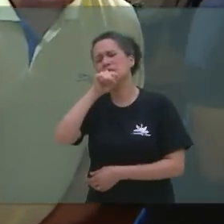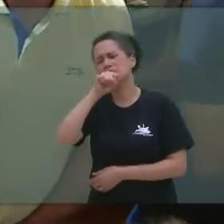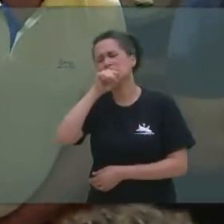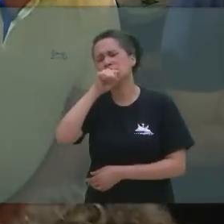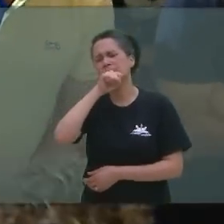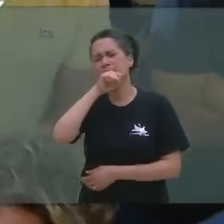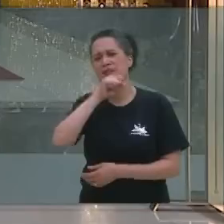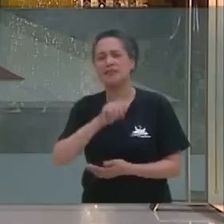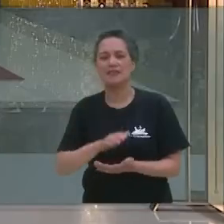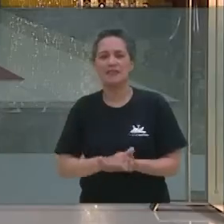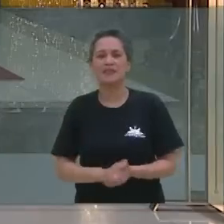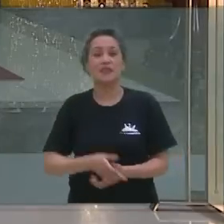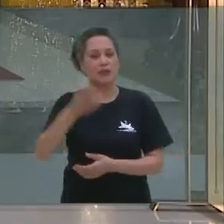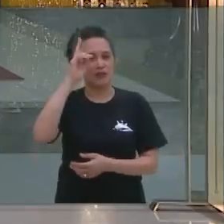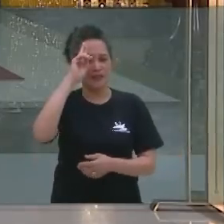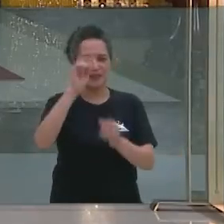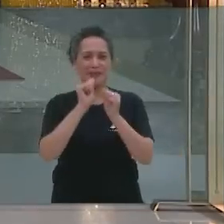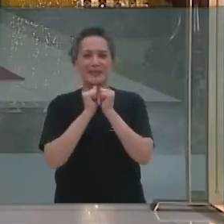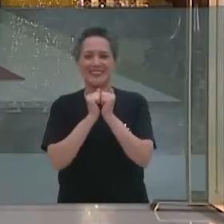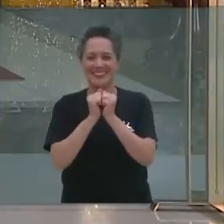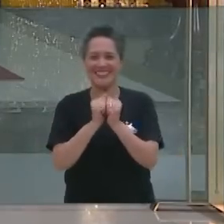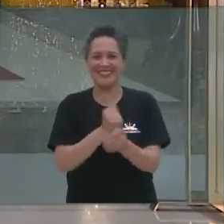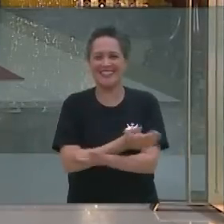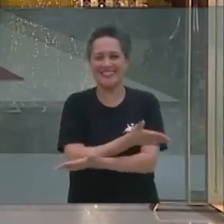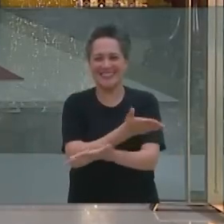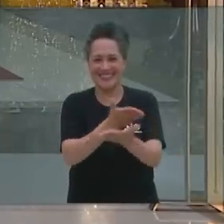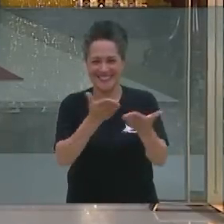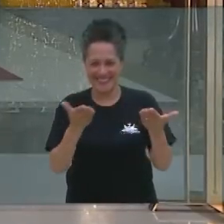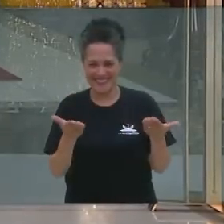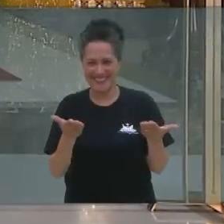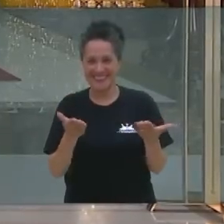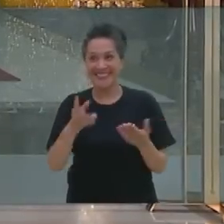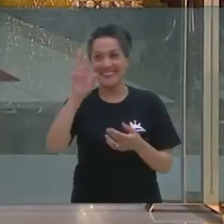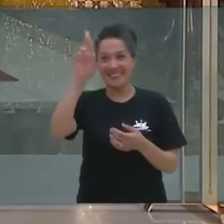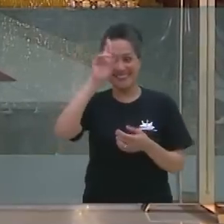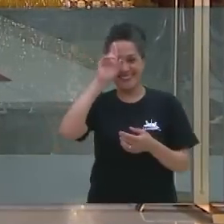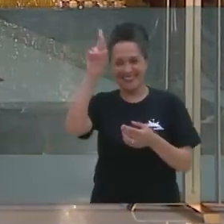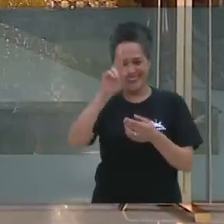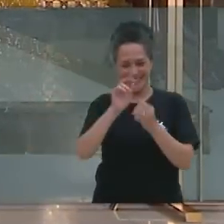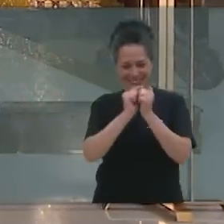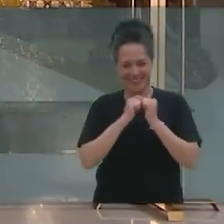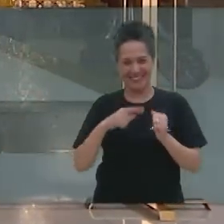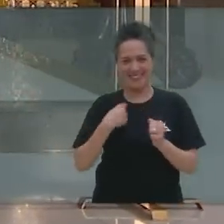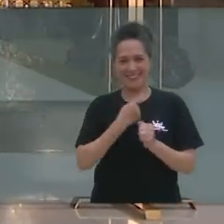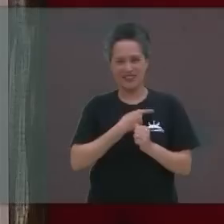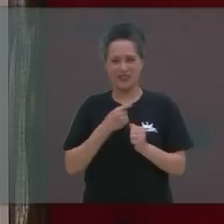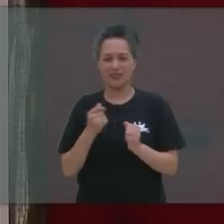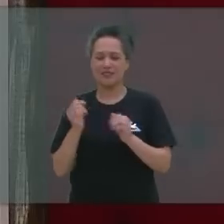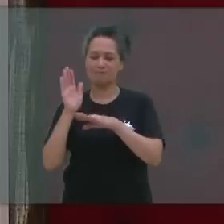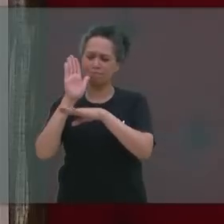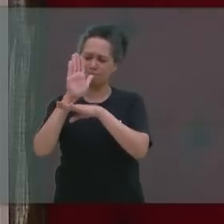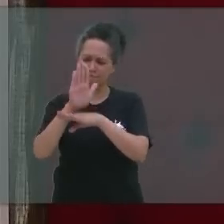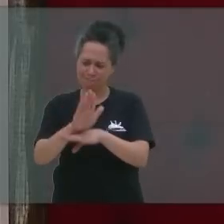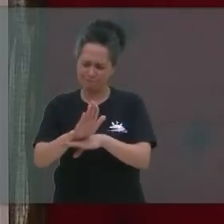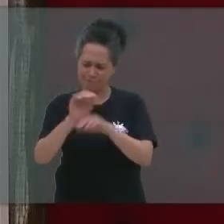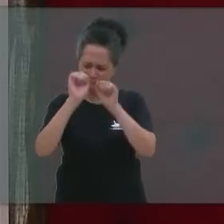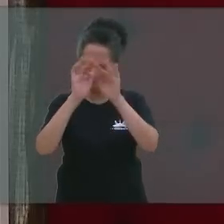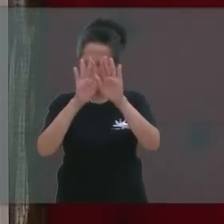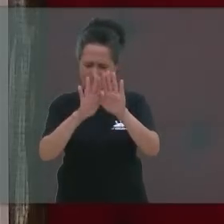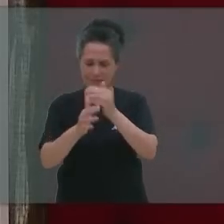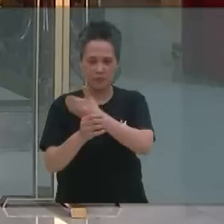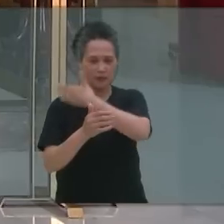O Senhor esteja convosco. Ele está no meio de nós. Por intercessão de Nossa Senhora das